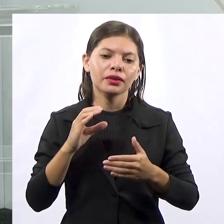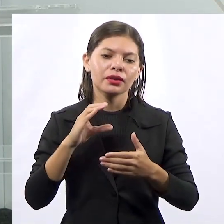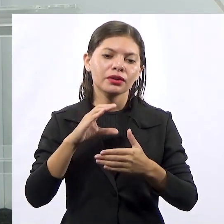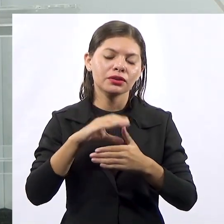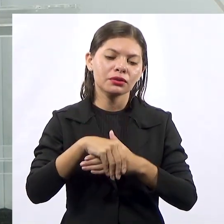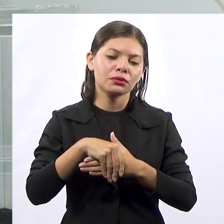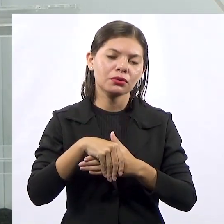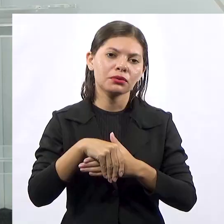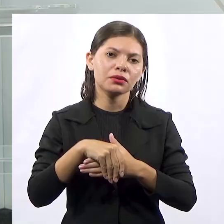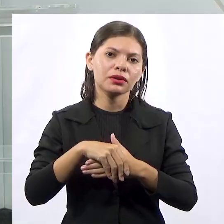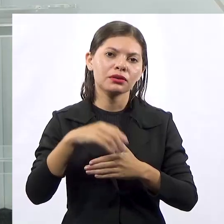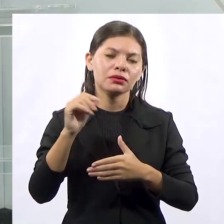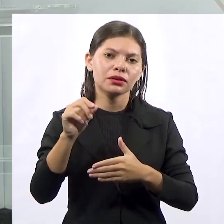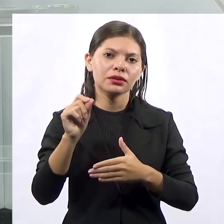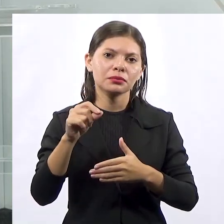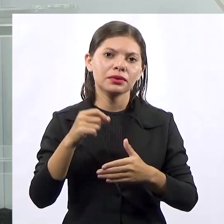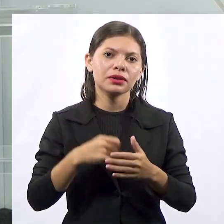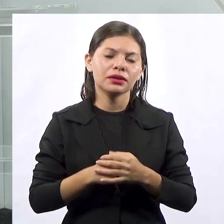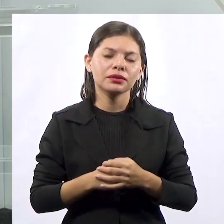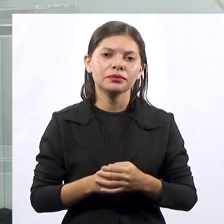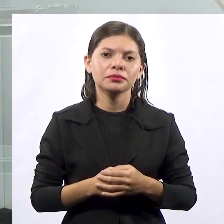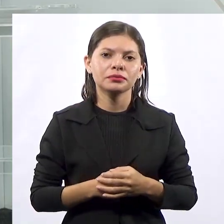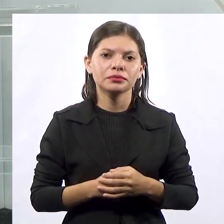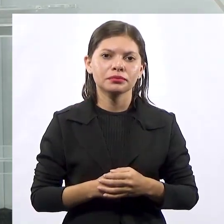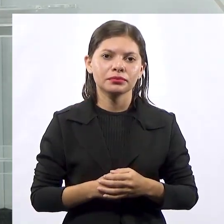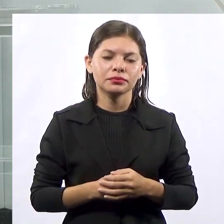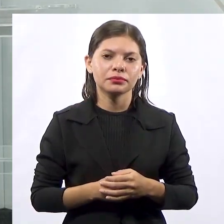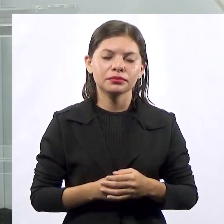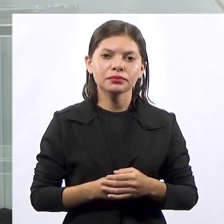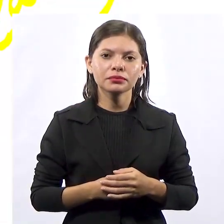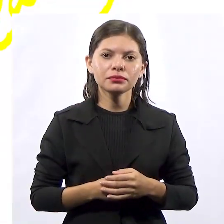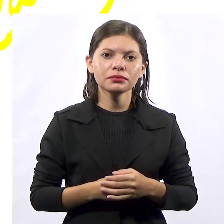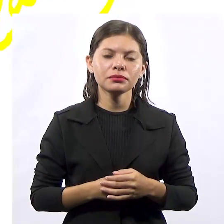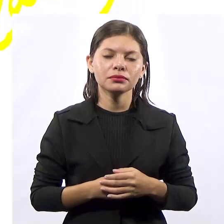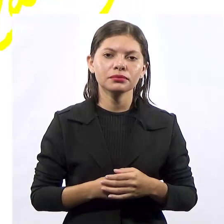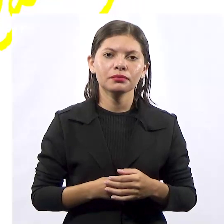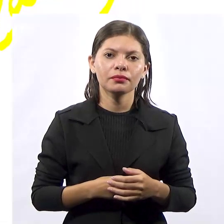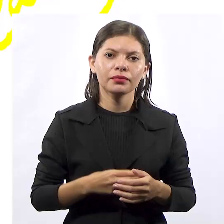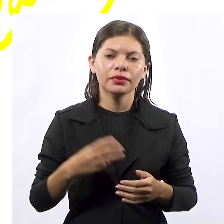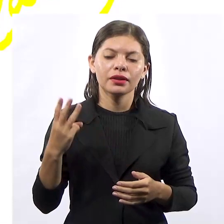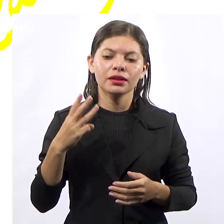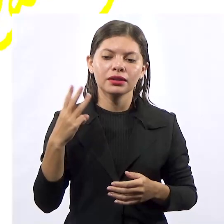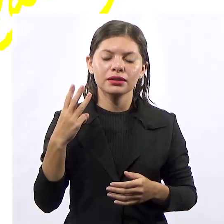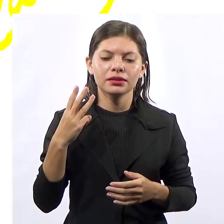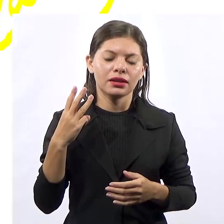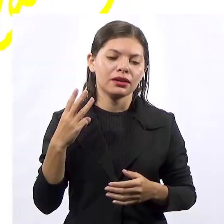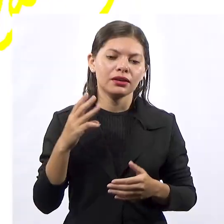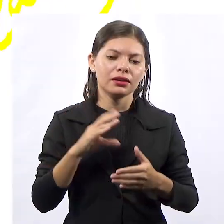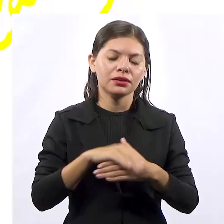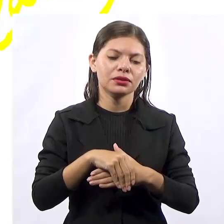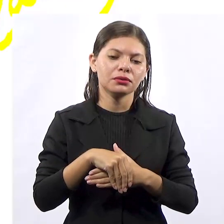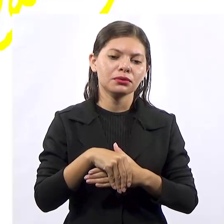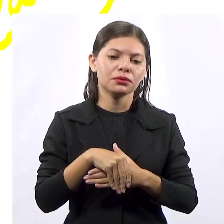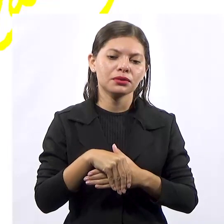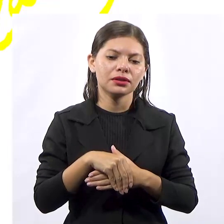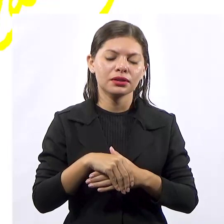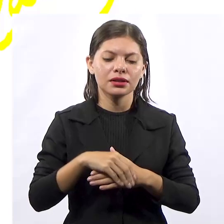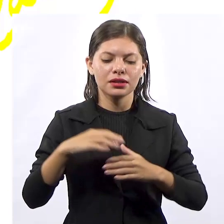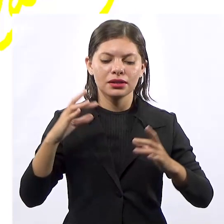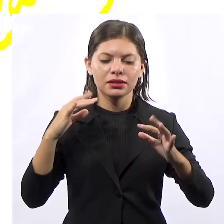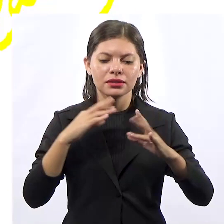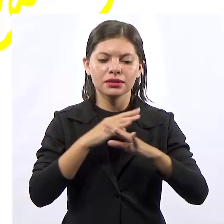não precisa dizer. Agora, se for segunda, terceira edição, precisa lá ter, por exemplo, 2.ed, né?